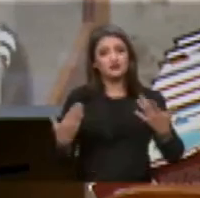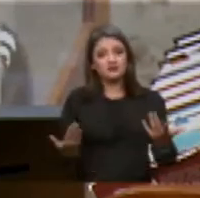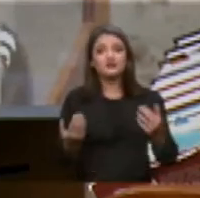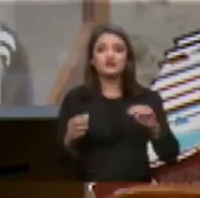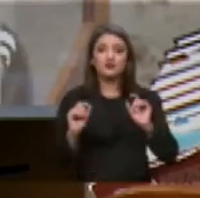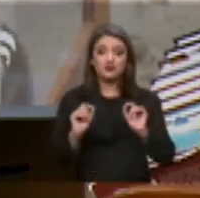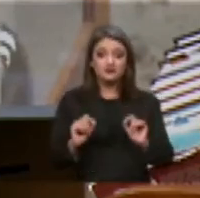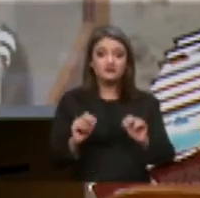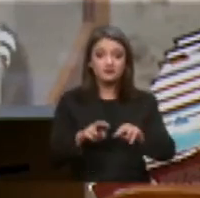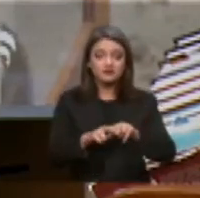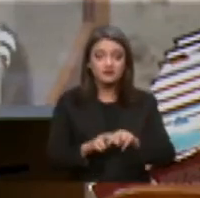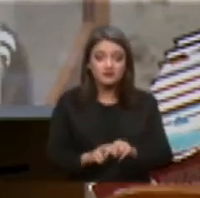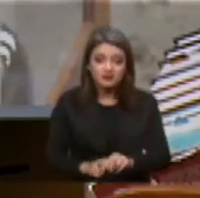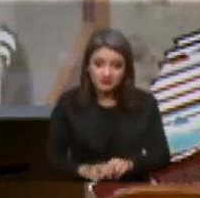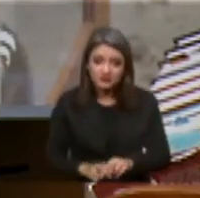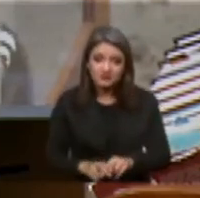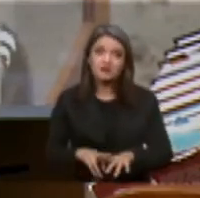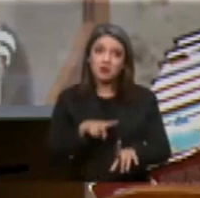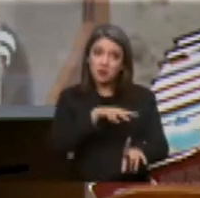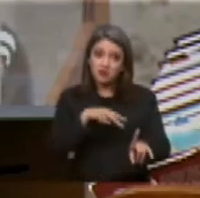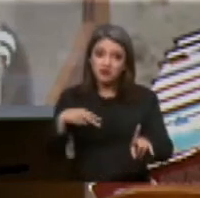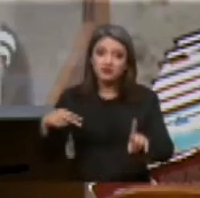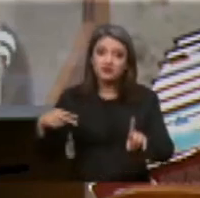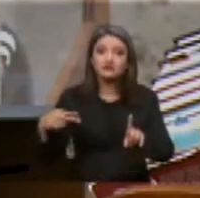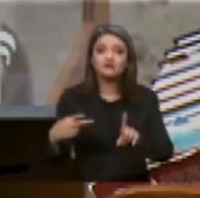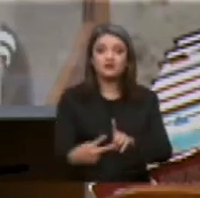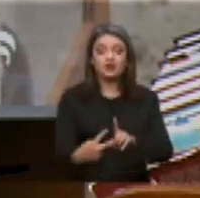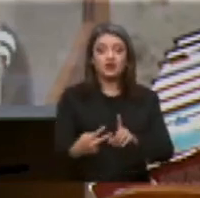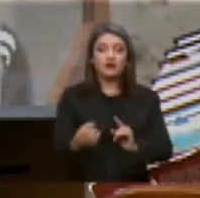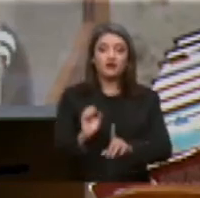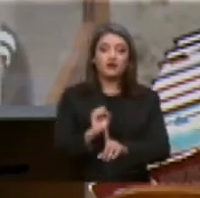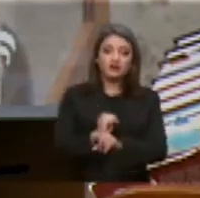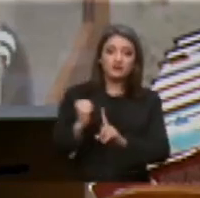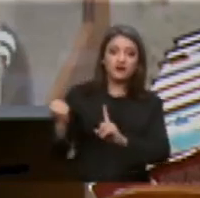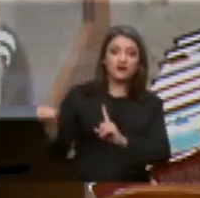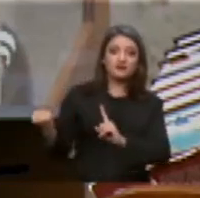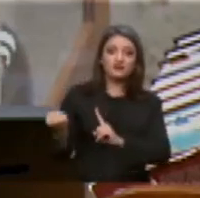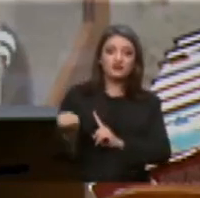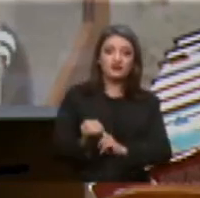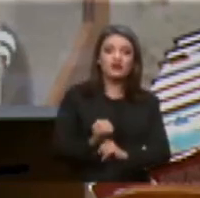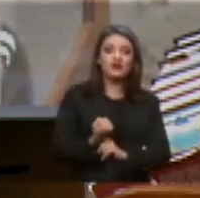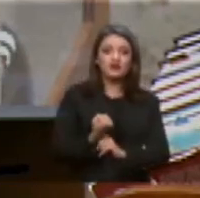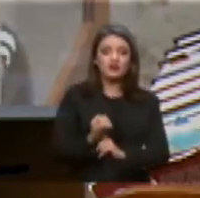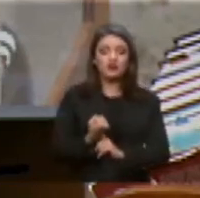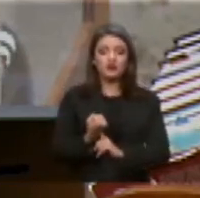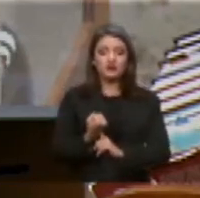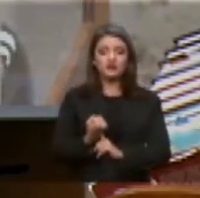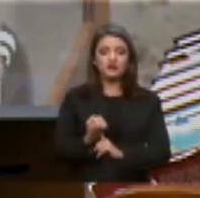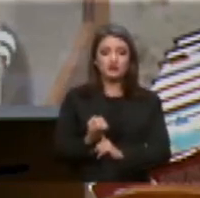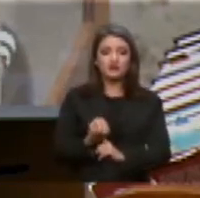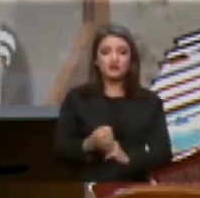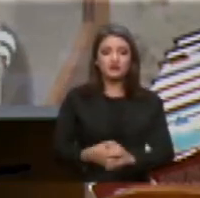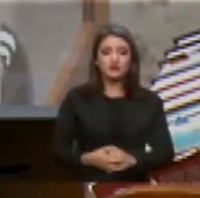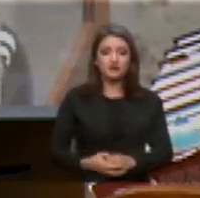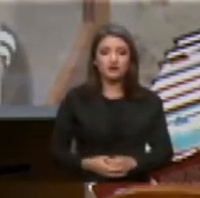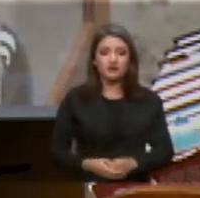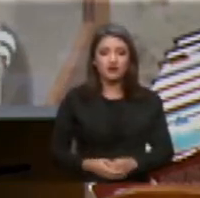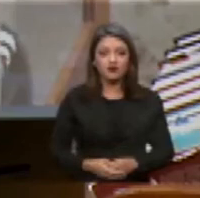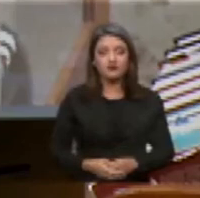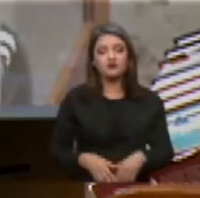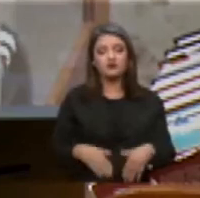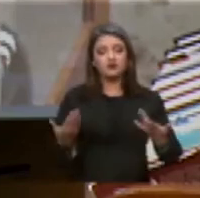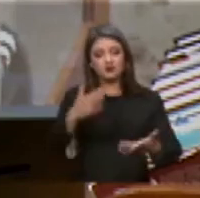ordem jurídica e social, uma percepção das competências, que é o que defende aqui este Procurador-Geral da República,